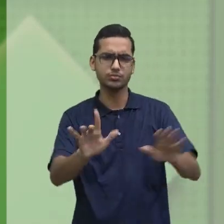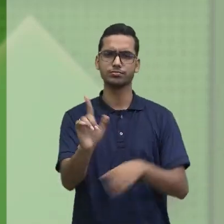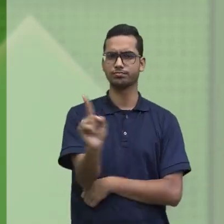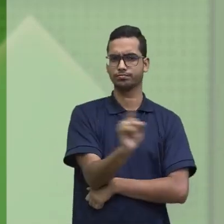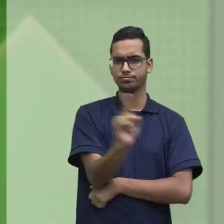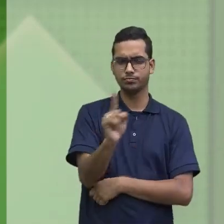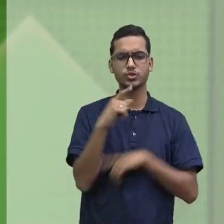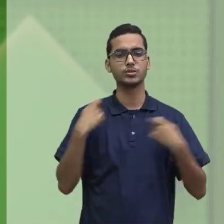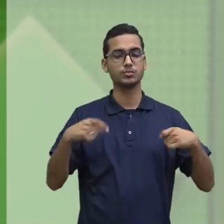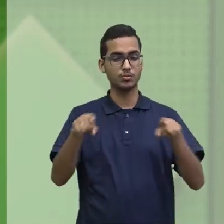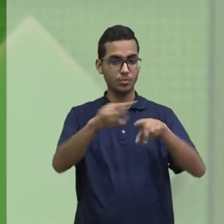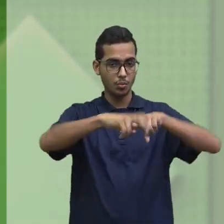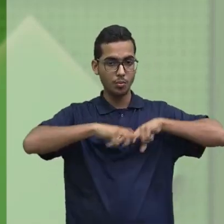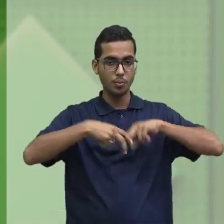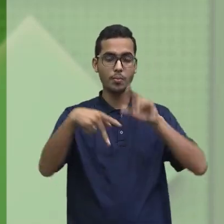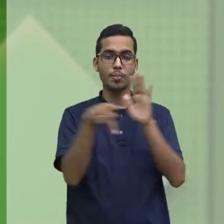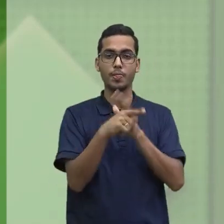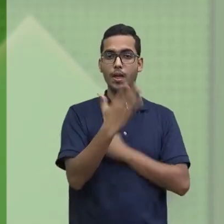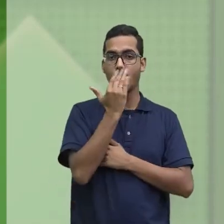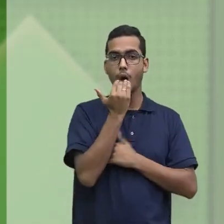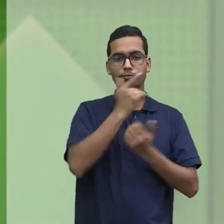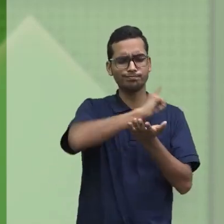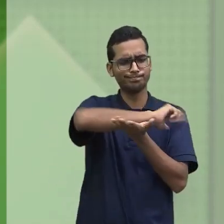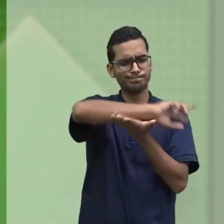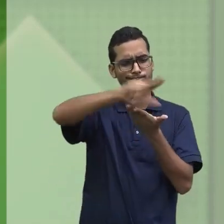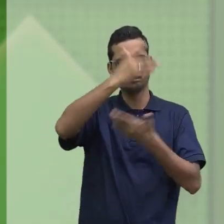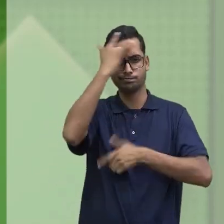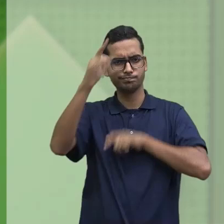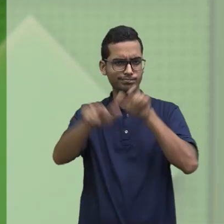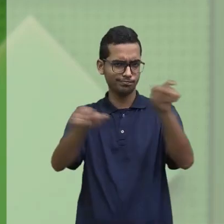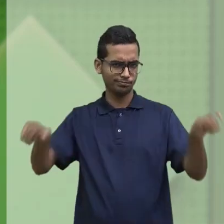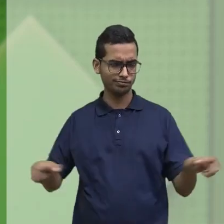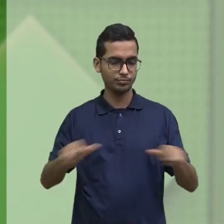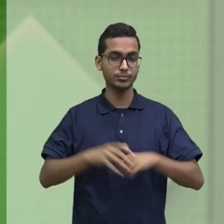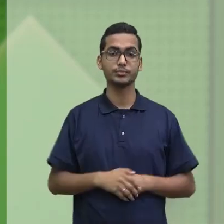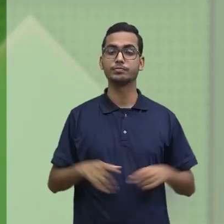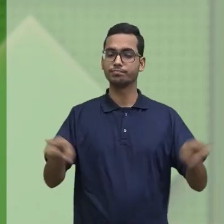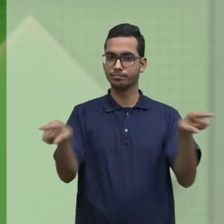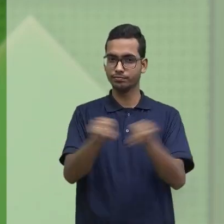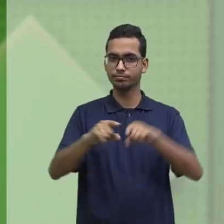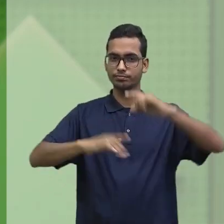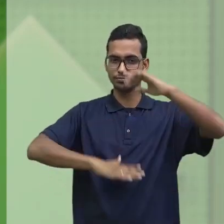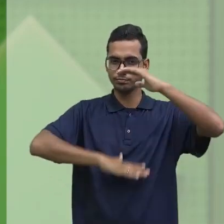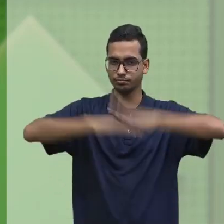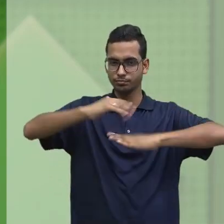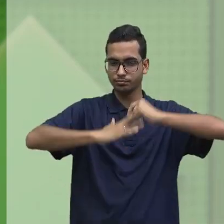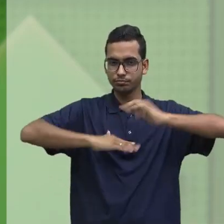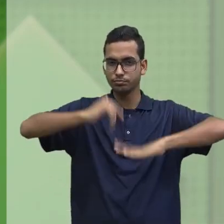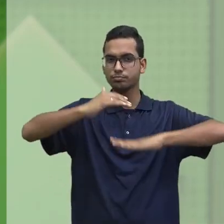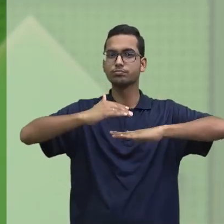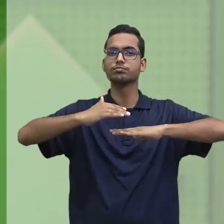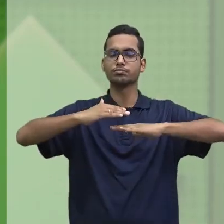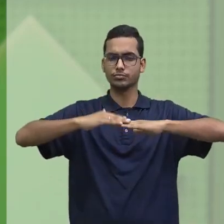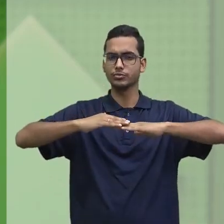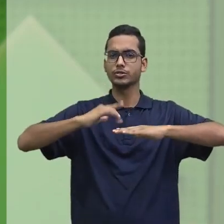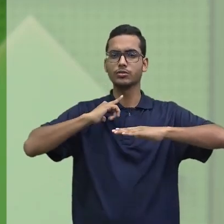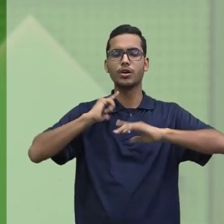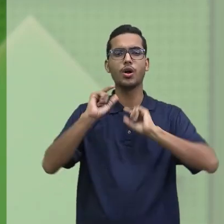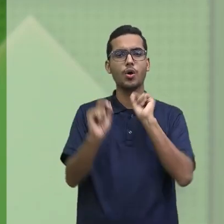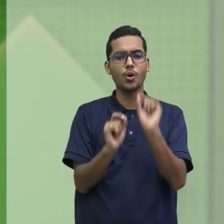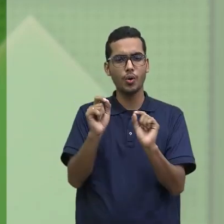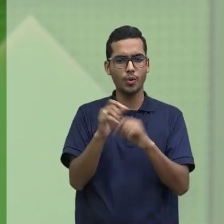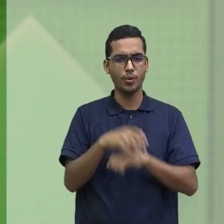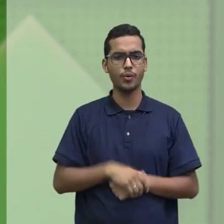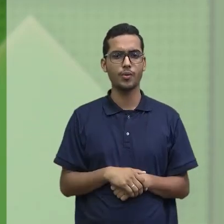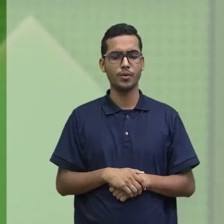com a alimentação de muitas pessoas, né? E aí a gente tem também o profissional, né, que vai tratar dessa área, que ele pode ser